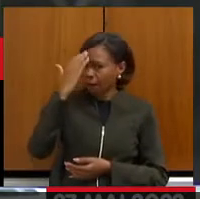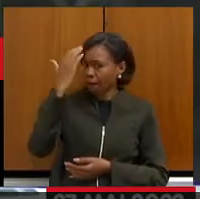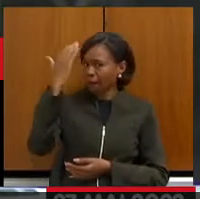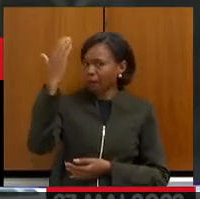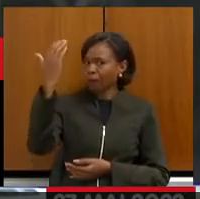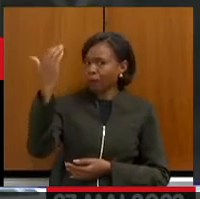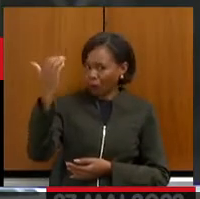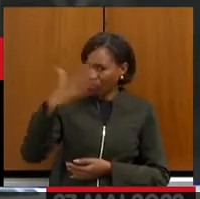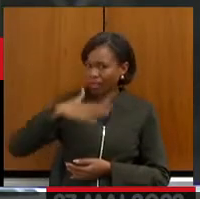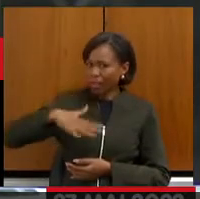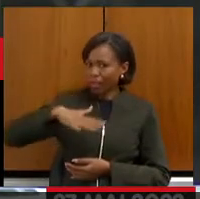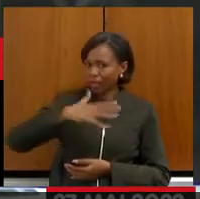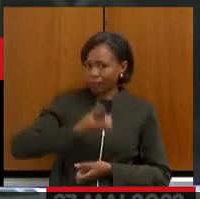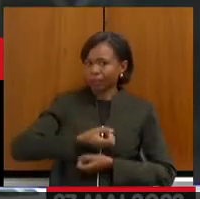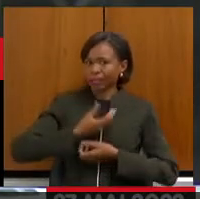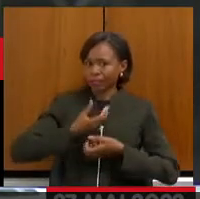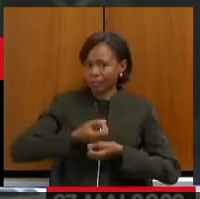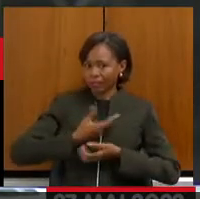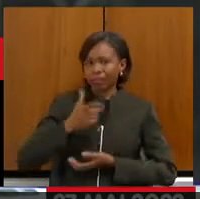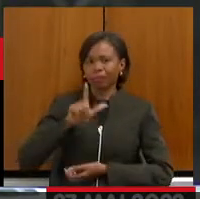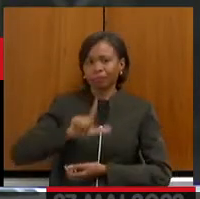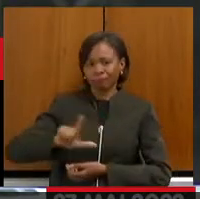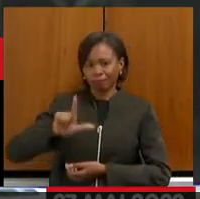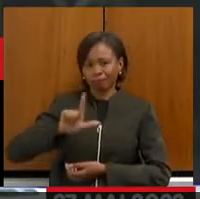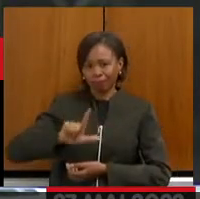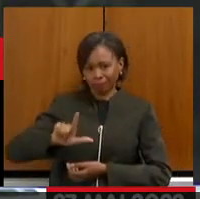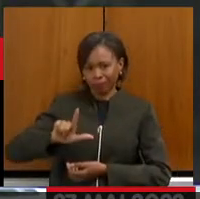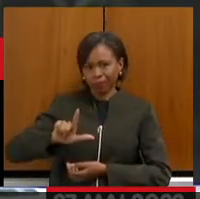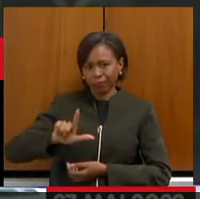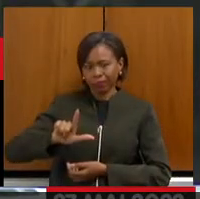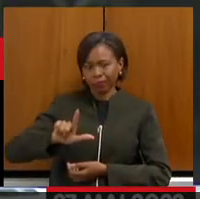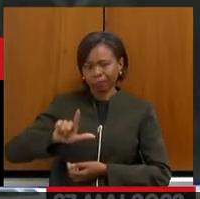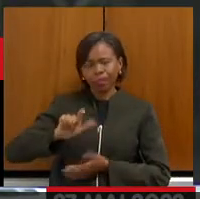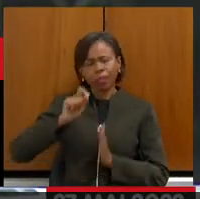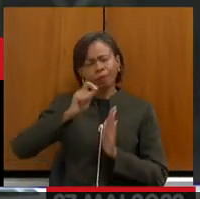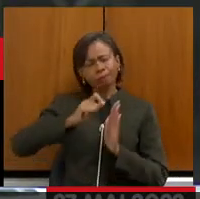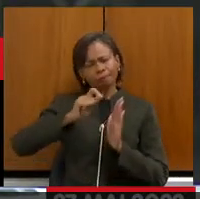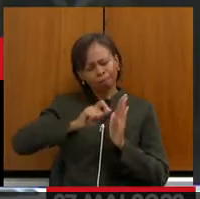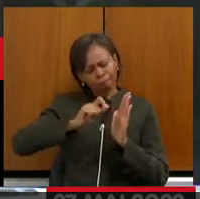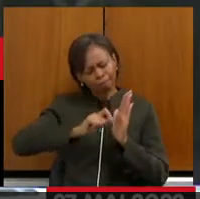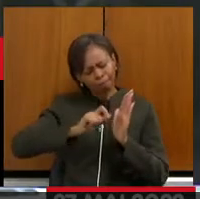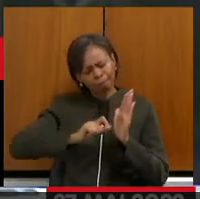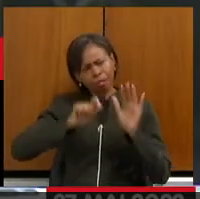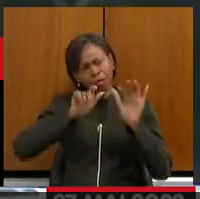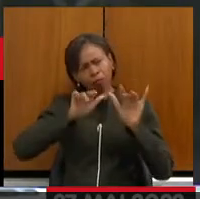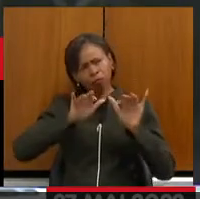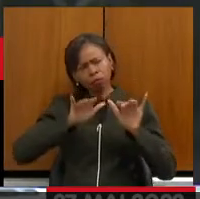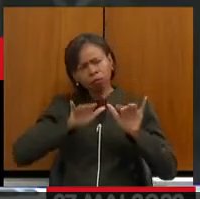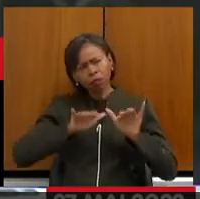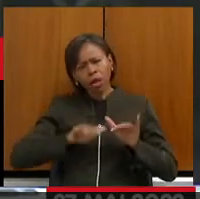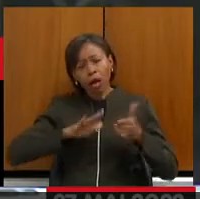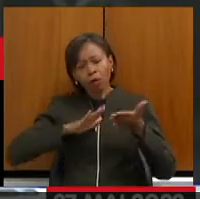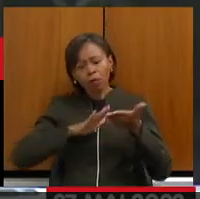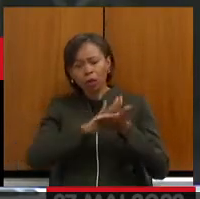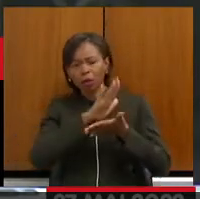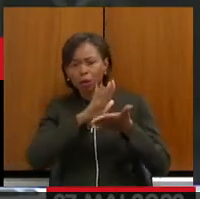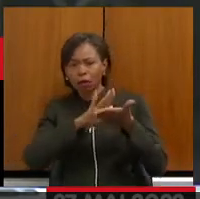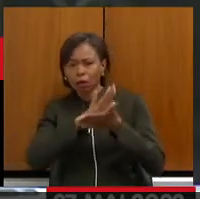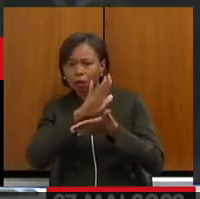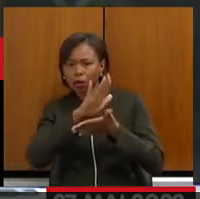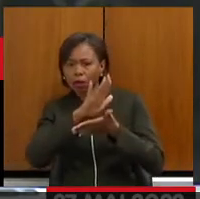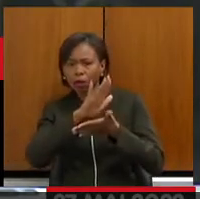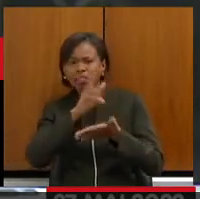poesia e literatura e escrever e ser publicado sempre foi um espaço